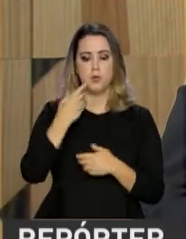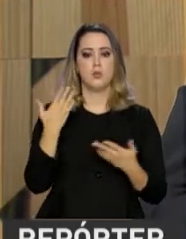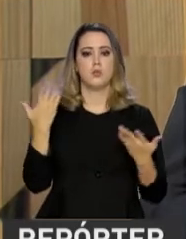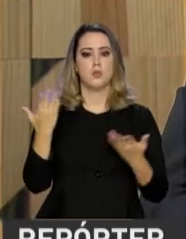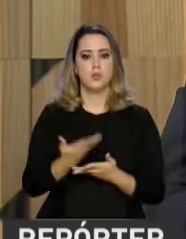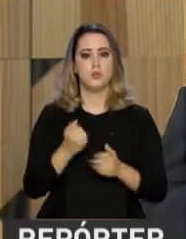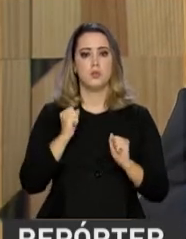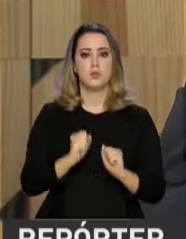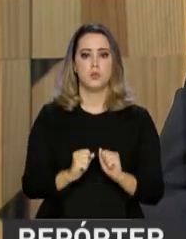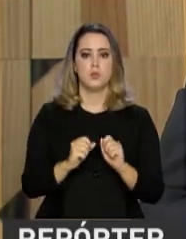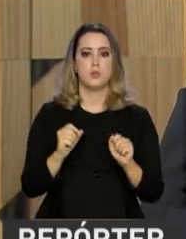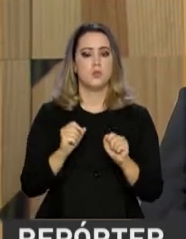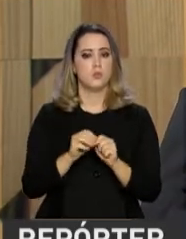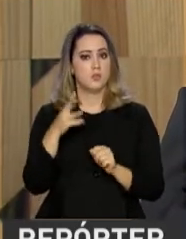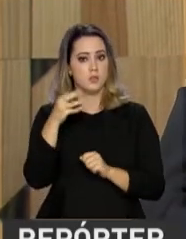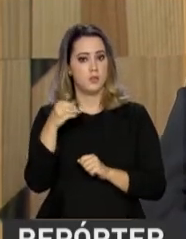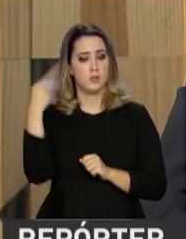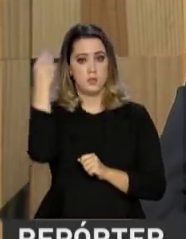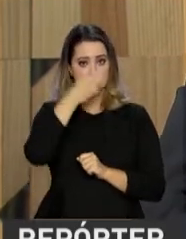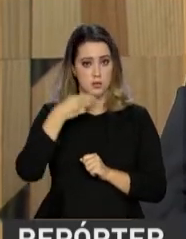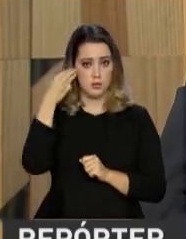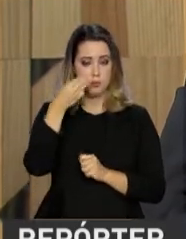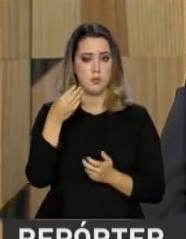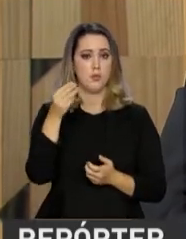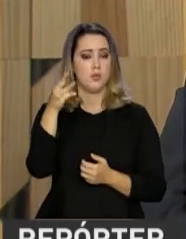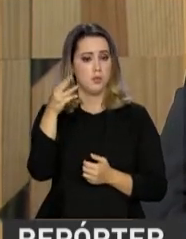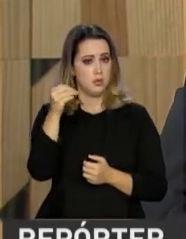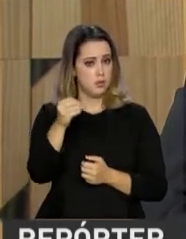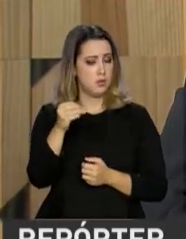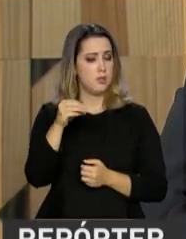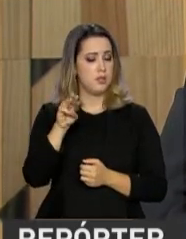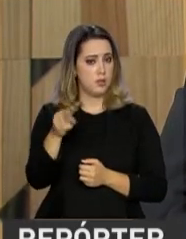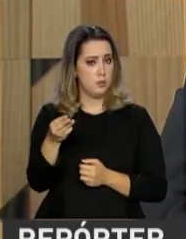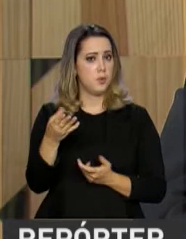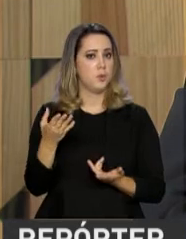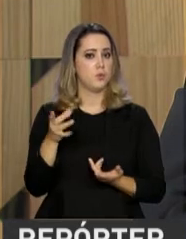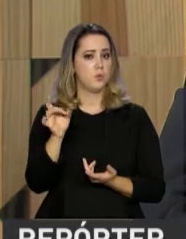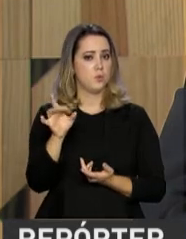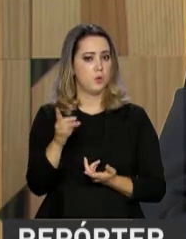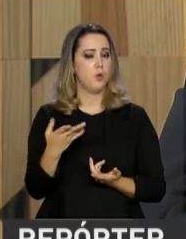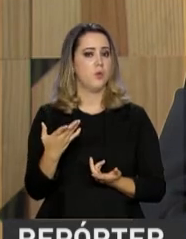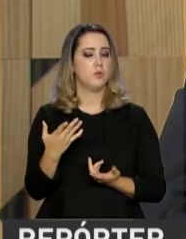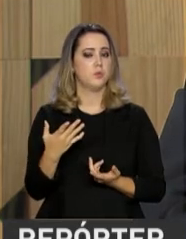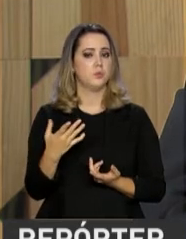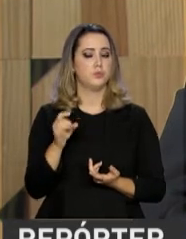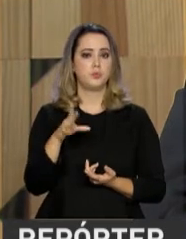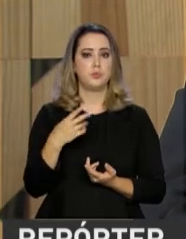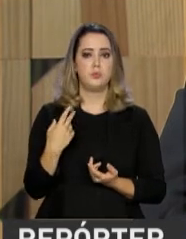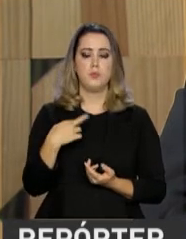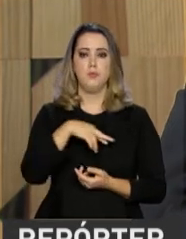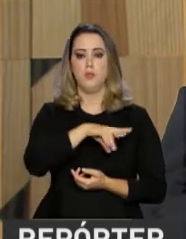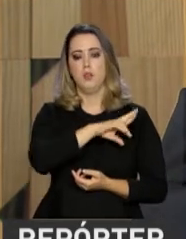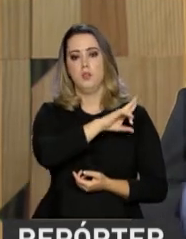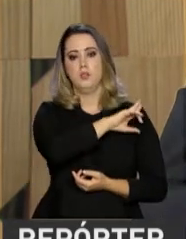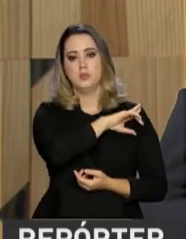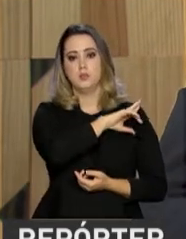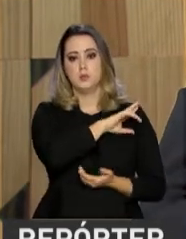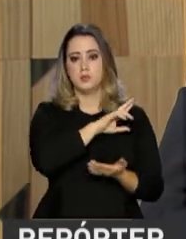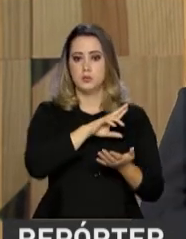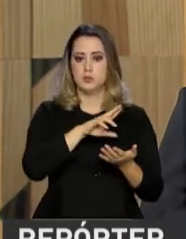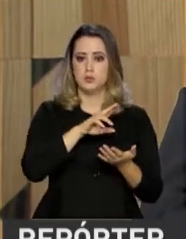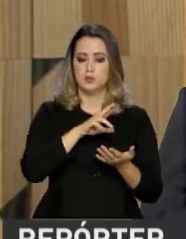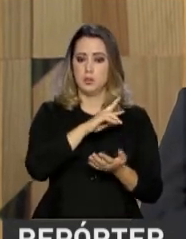agora você pode fazer no mínimo 30 minutos então a questões como a representação ter um